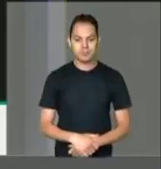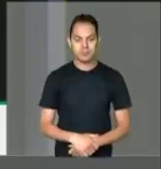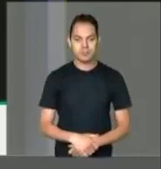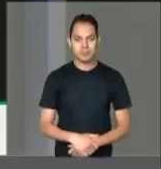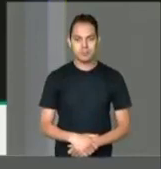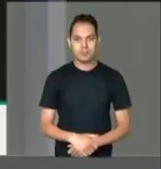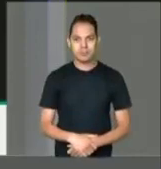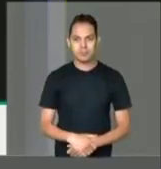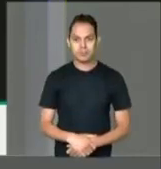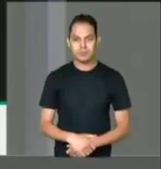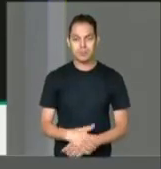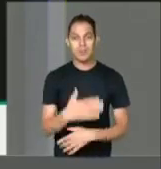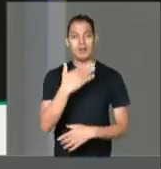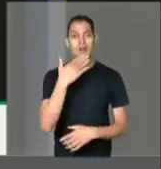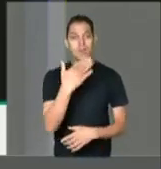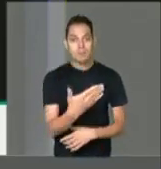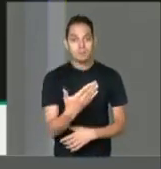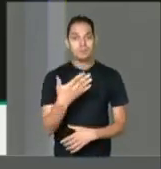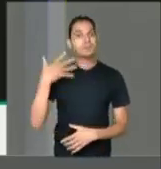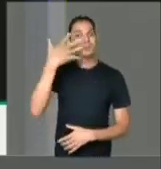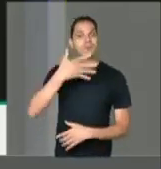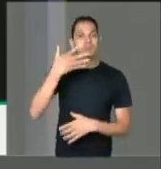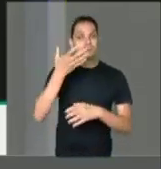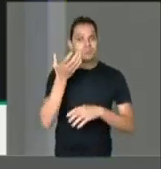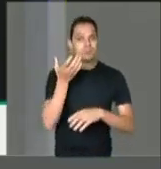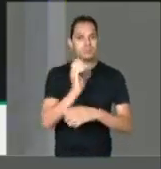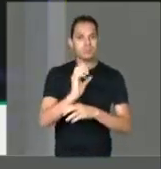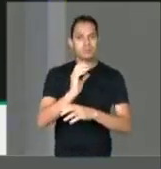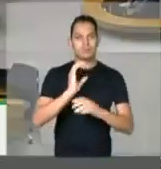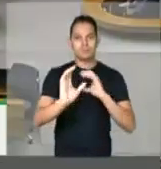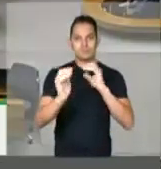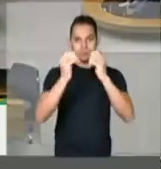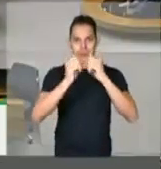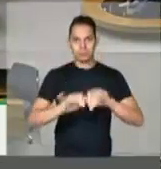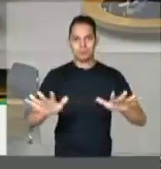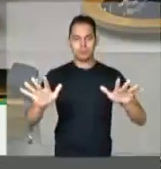eu peço que insira a nossa fala na Voz do Brasil. Vossa Excelência será atendido. Com a palavra